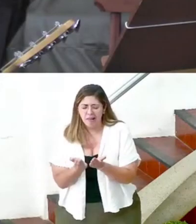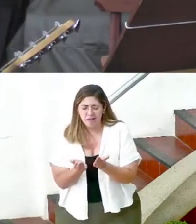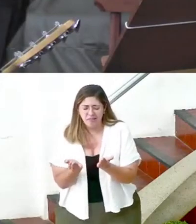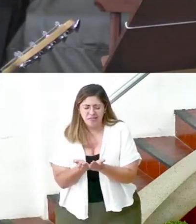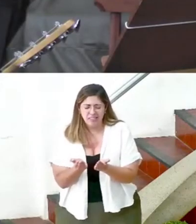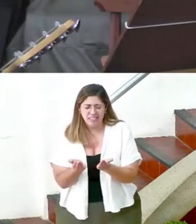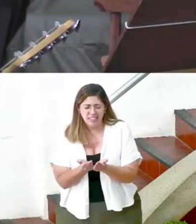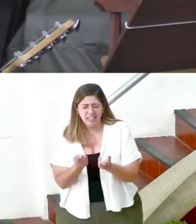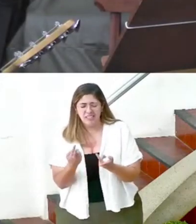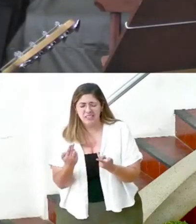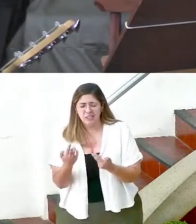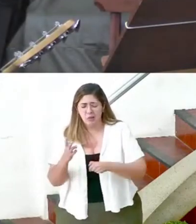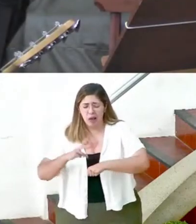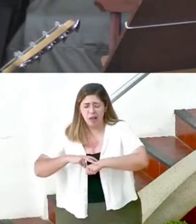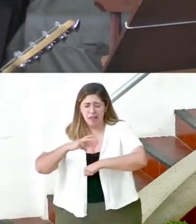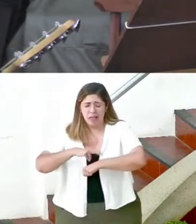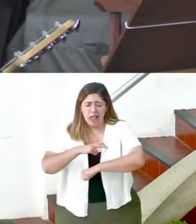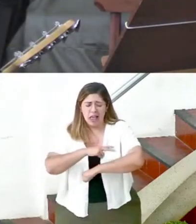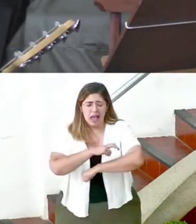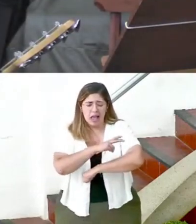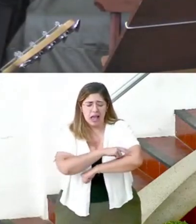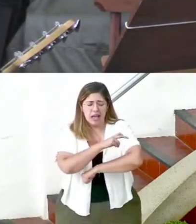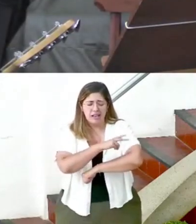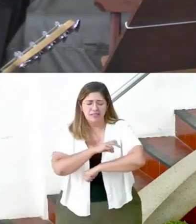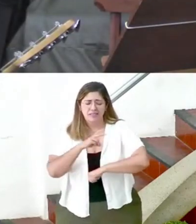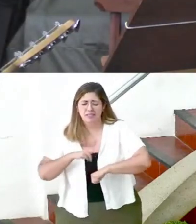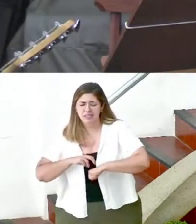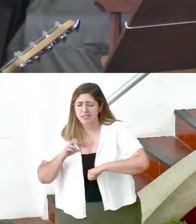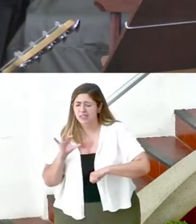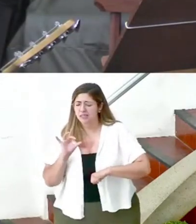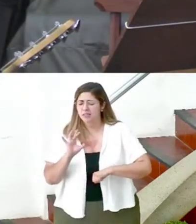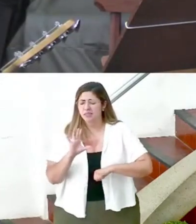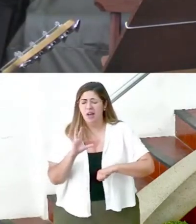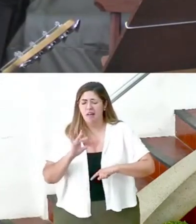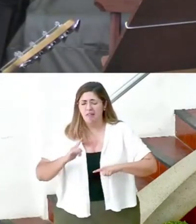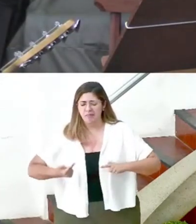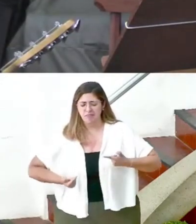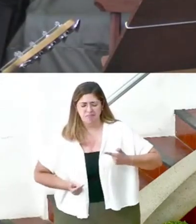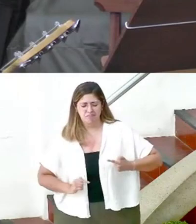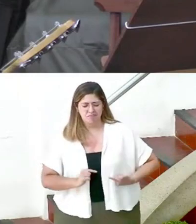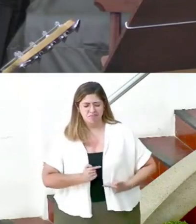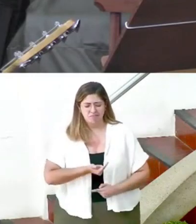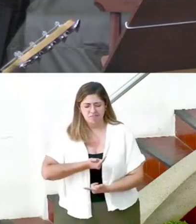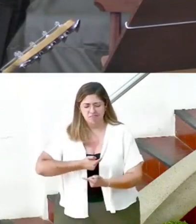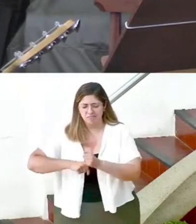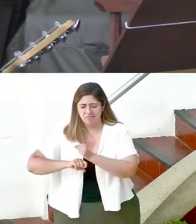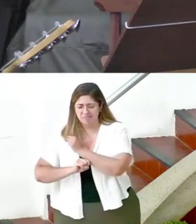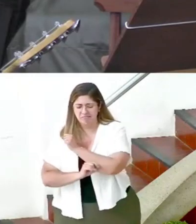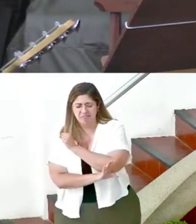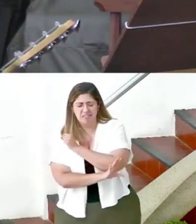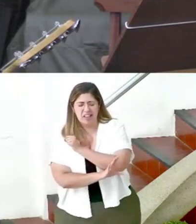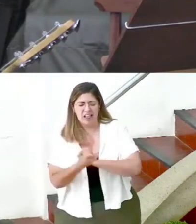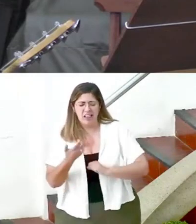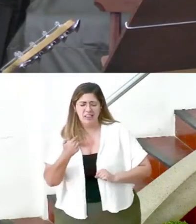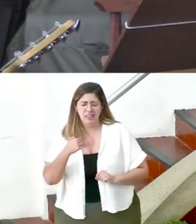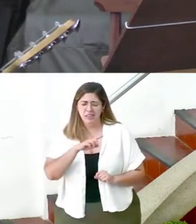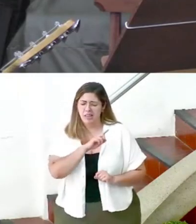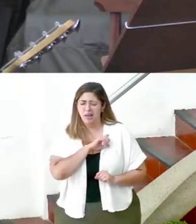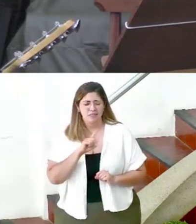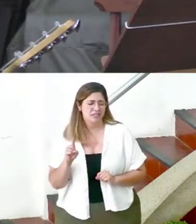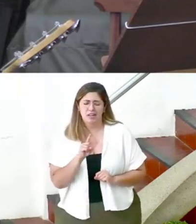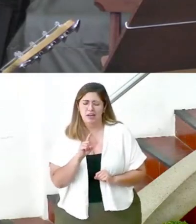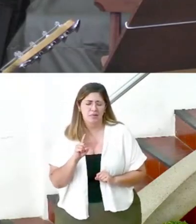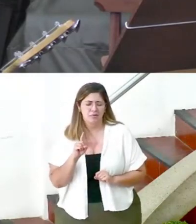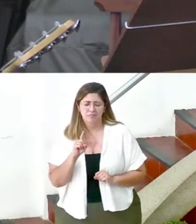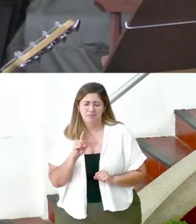no pântano. Nós não somos como eles disseram, lombrigas que saem de uma barriga. Nós não somos mesmo